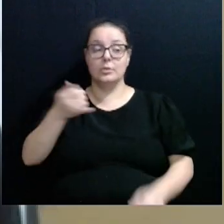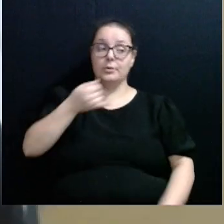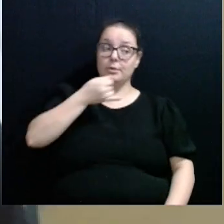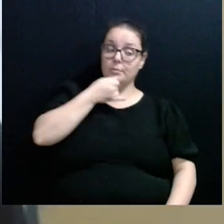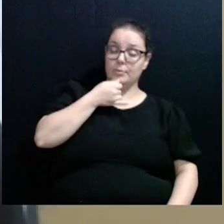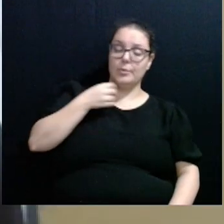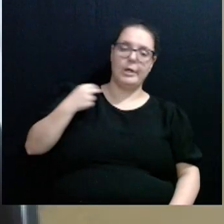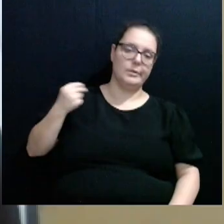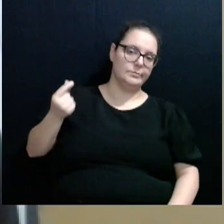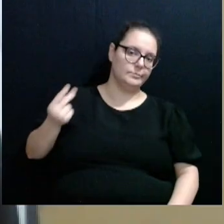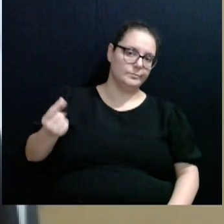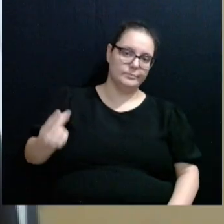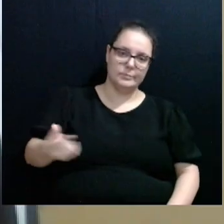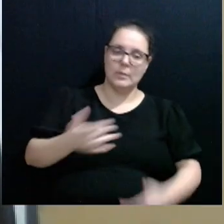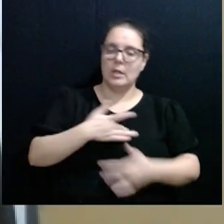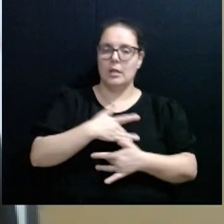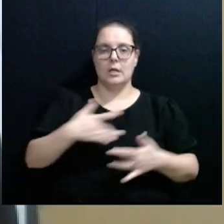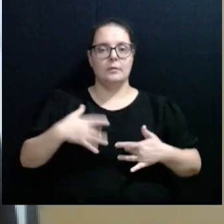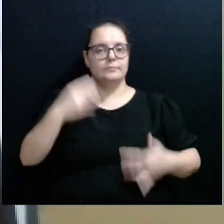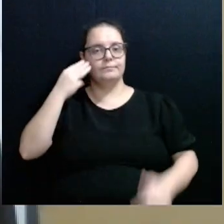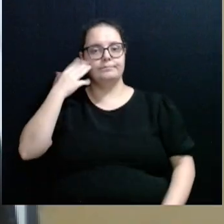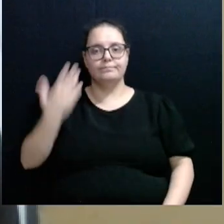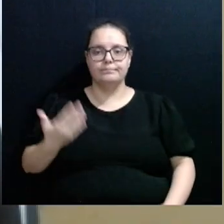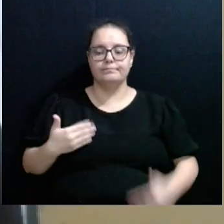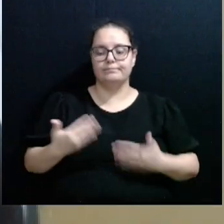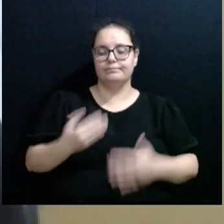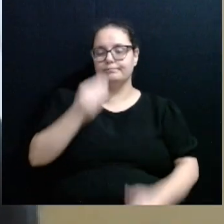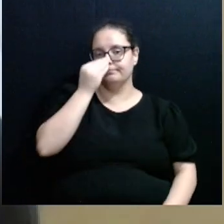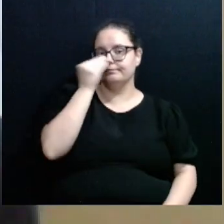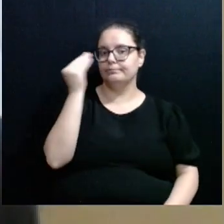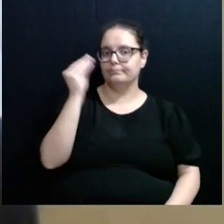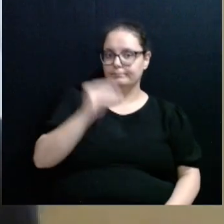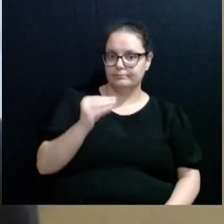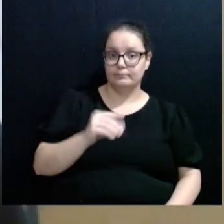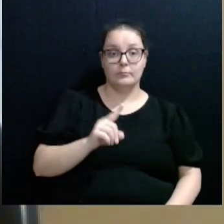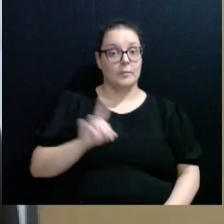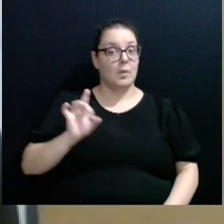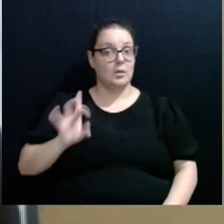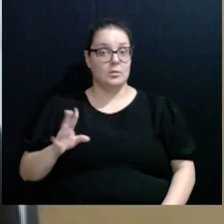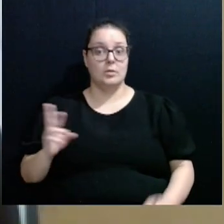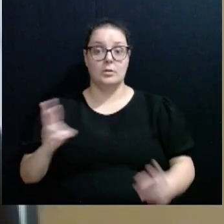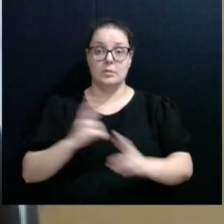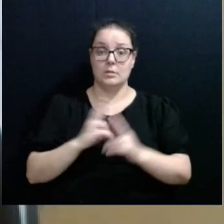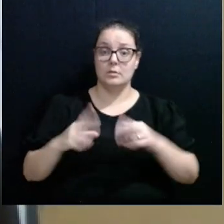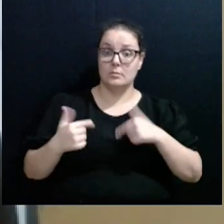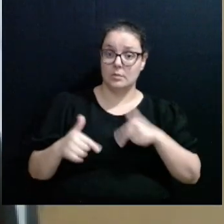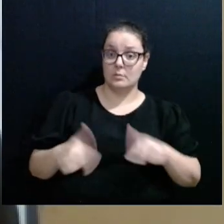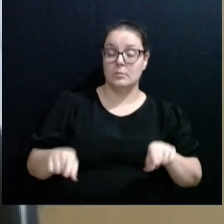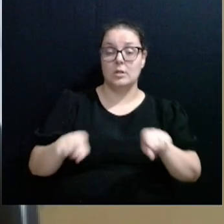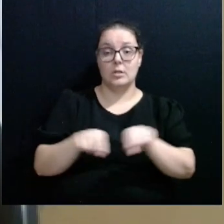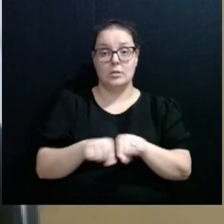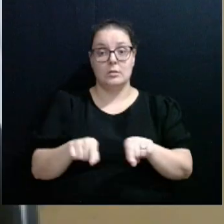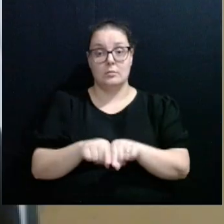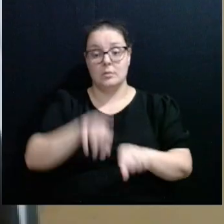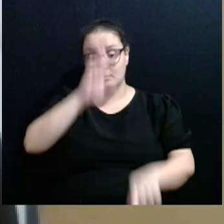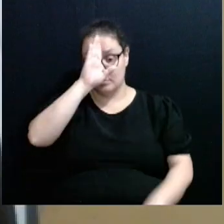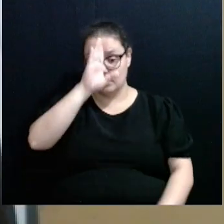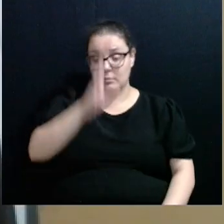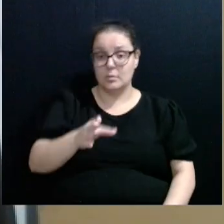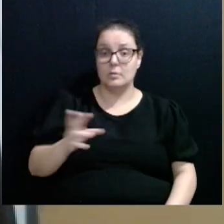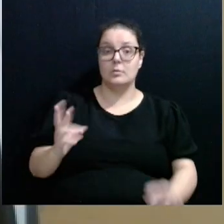saúde mental ela vem sendo negligenciada, não só nas relações de trabalho, mas principalmente nas relações de